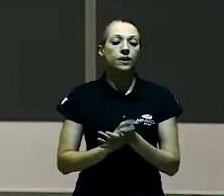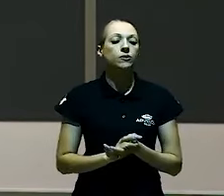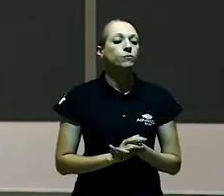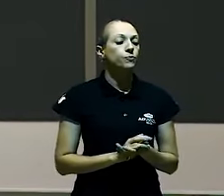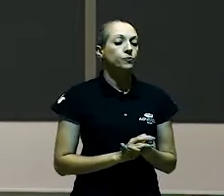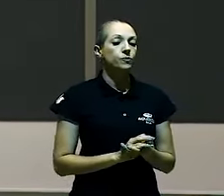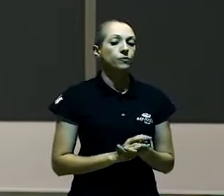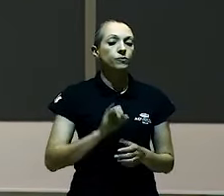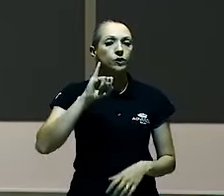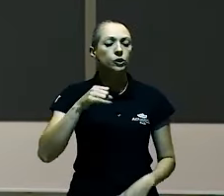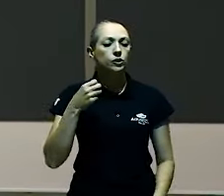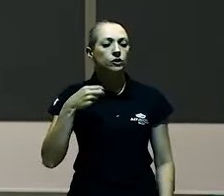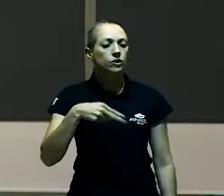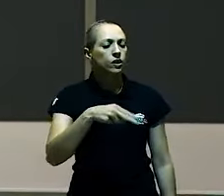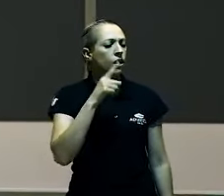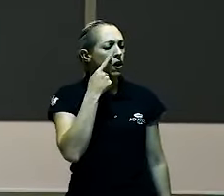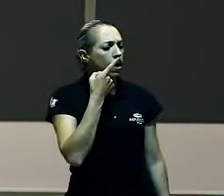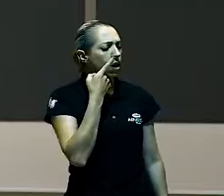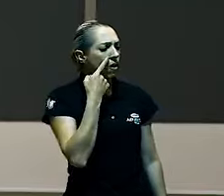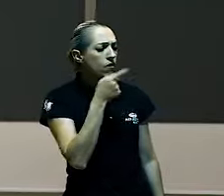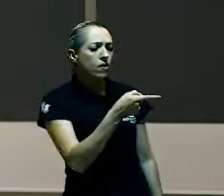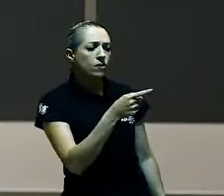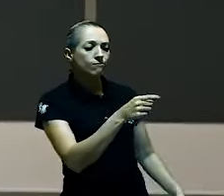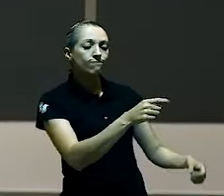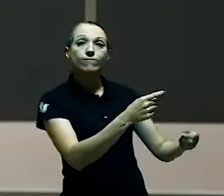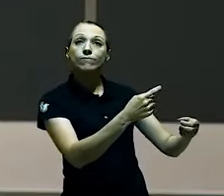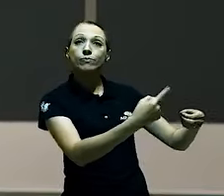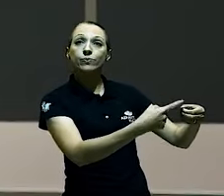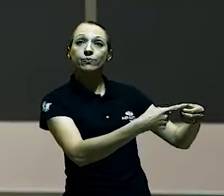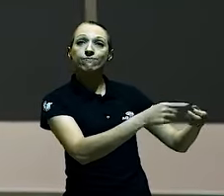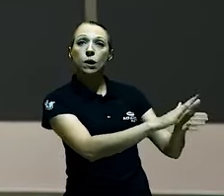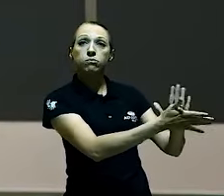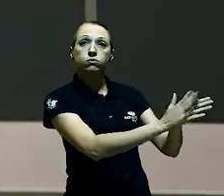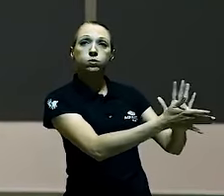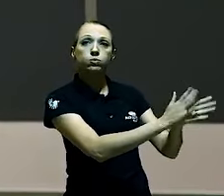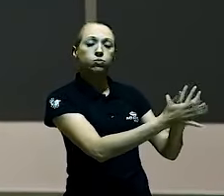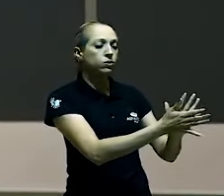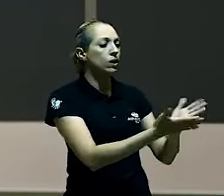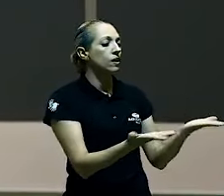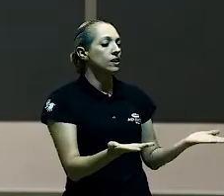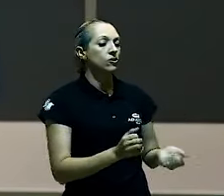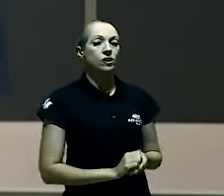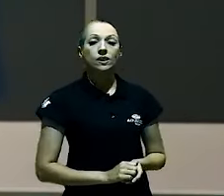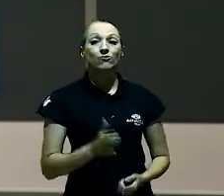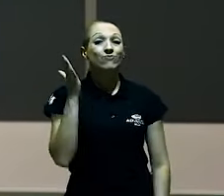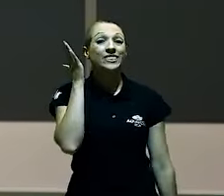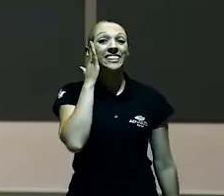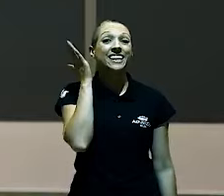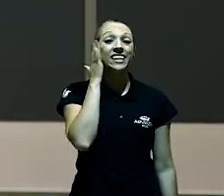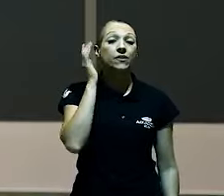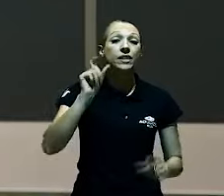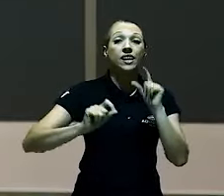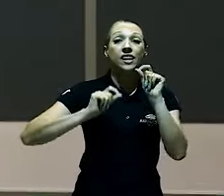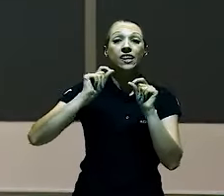Deus, ele diz: Senhor, eu sabia, era por isso que eu não queria vir, porque eu sabia que o Senhor se arrepende